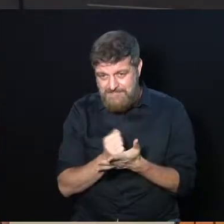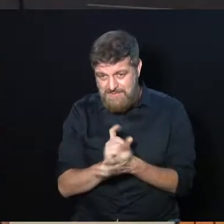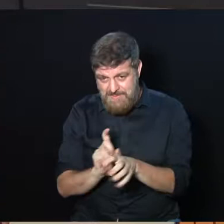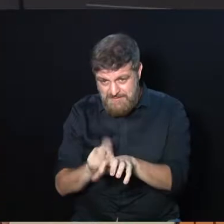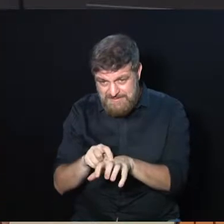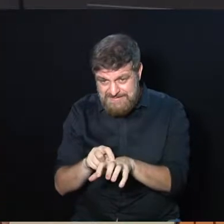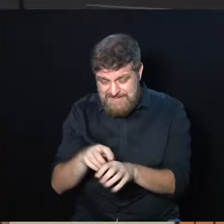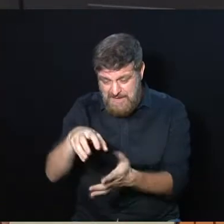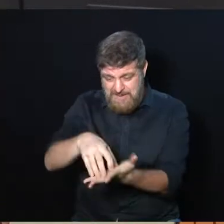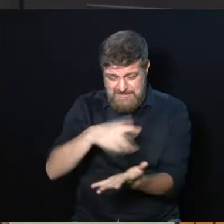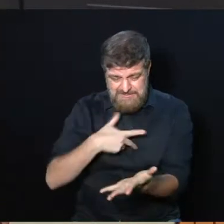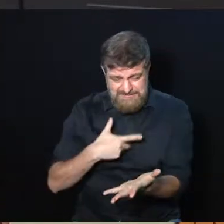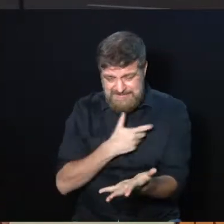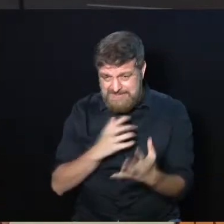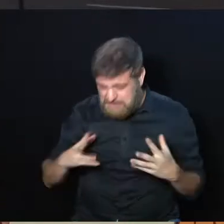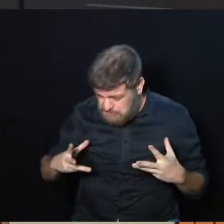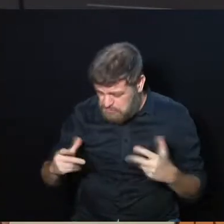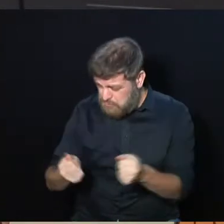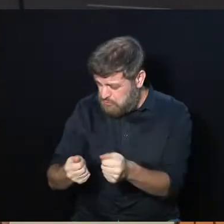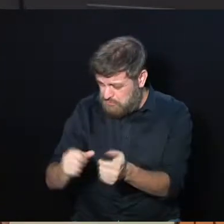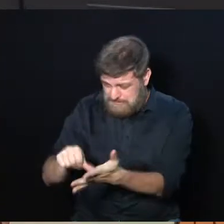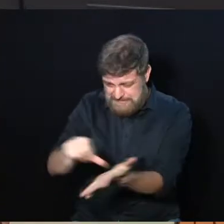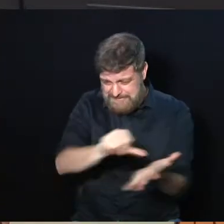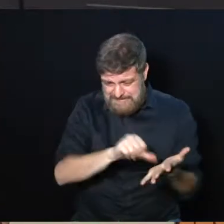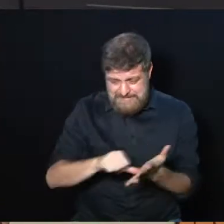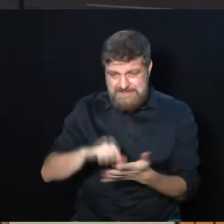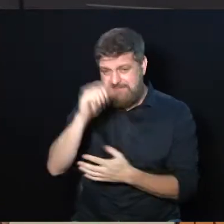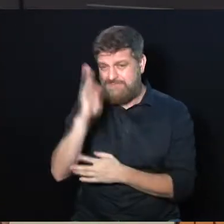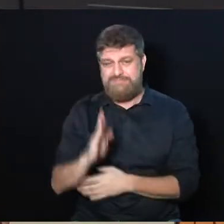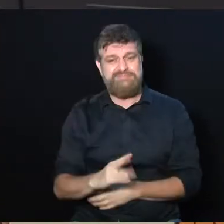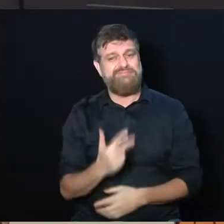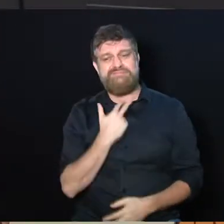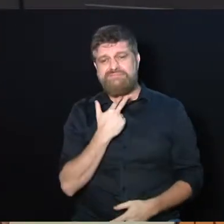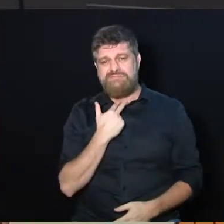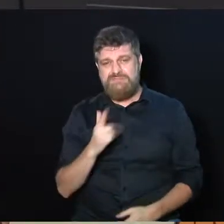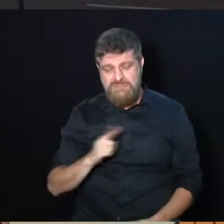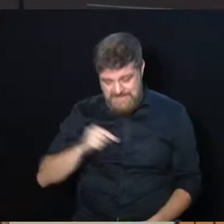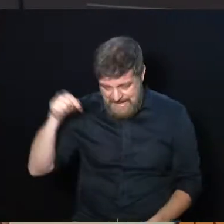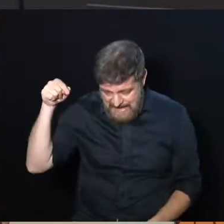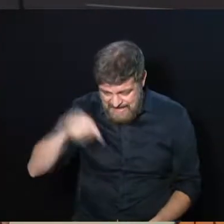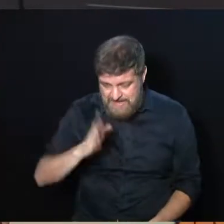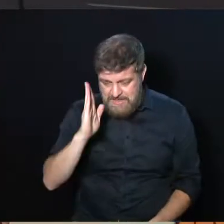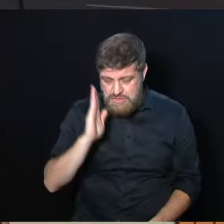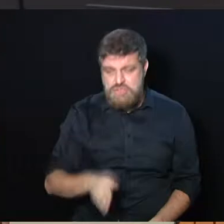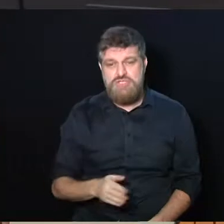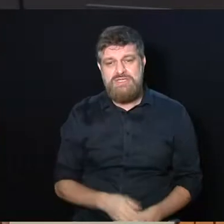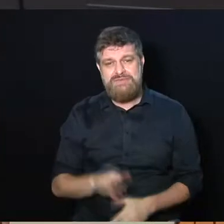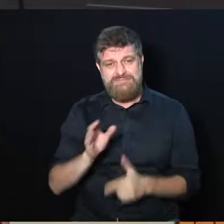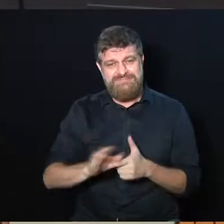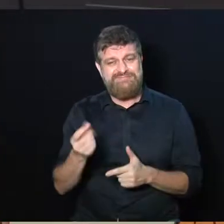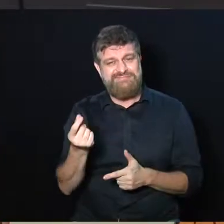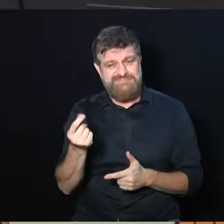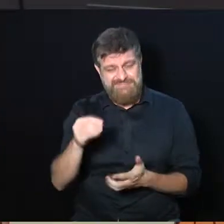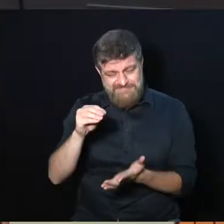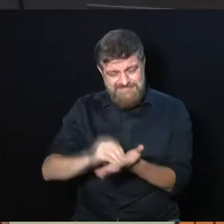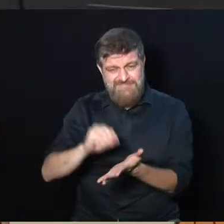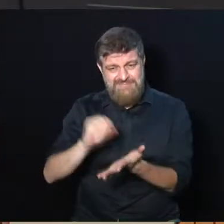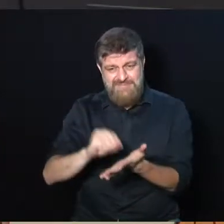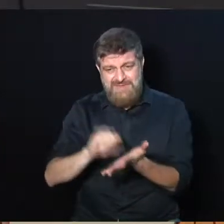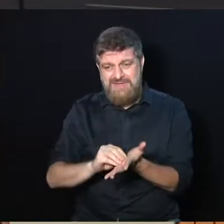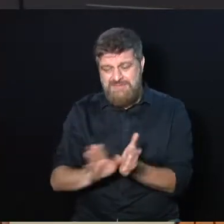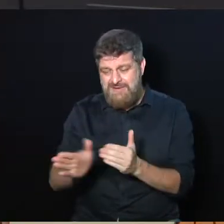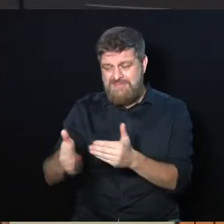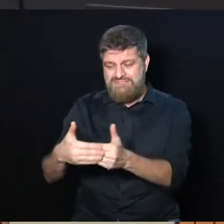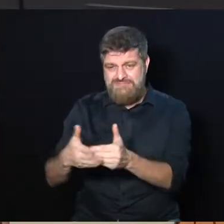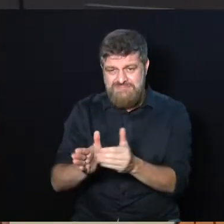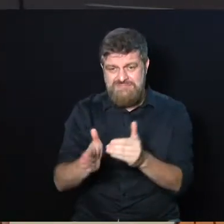escorpião. E ligando que nós estamos tendo uma crise de produção no Brasil há uns 8 anos já, com os centros produtores tiveram que fechar algumas